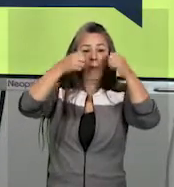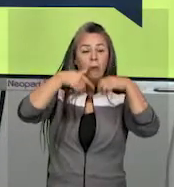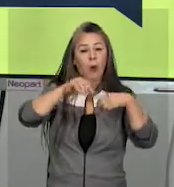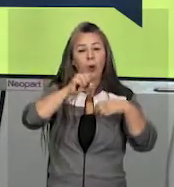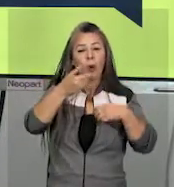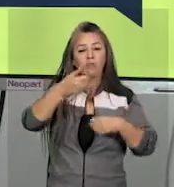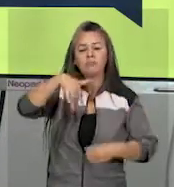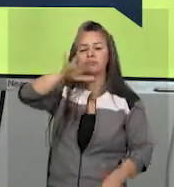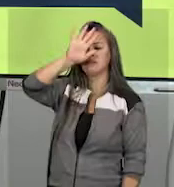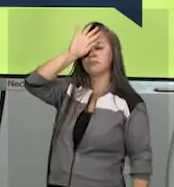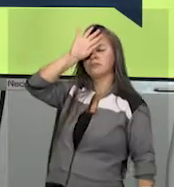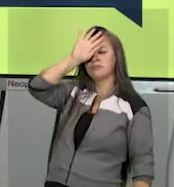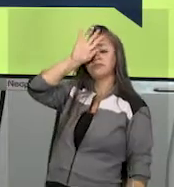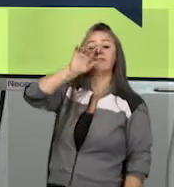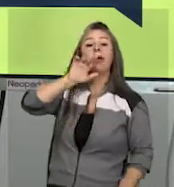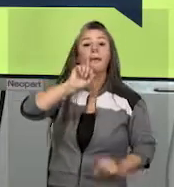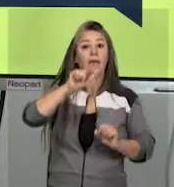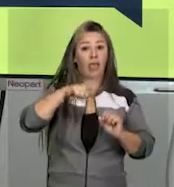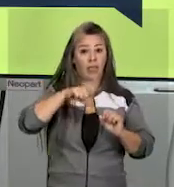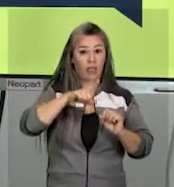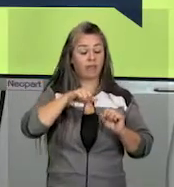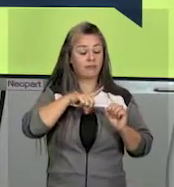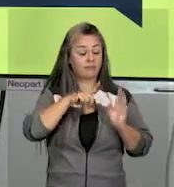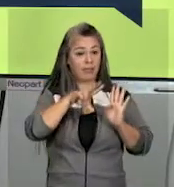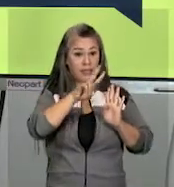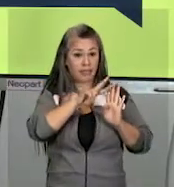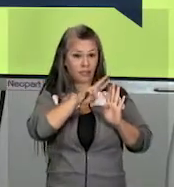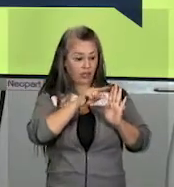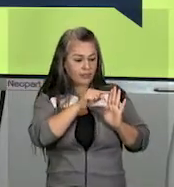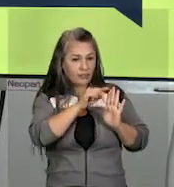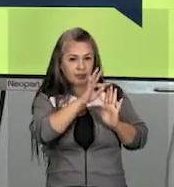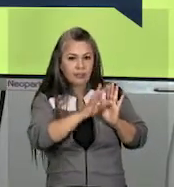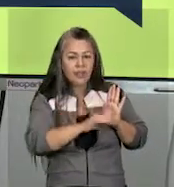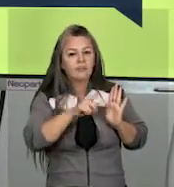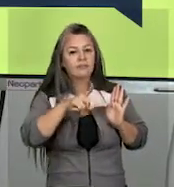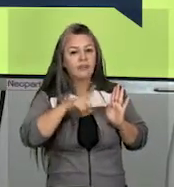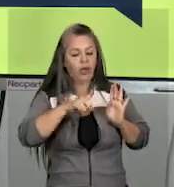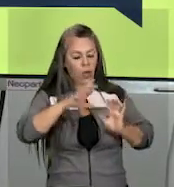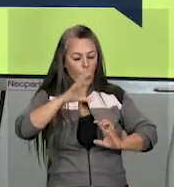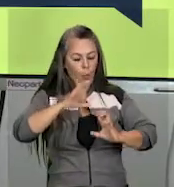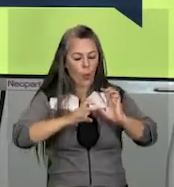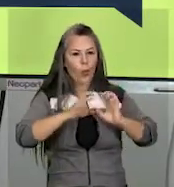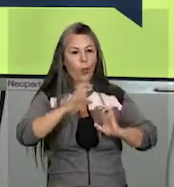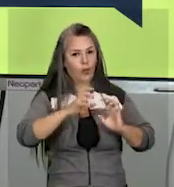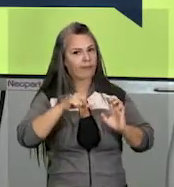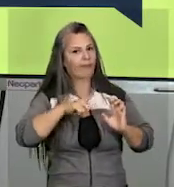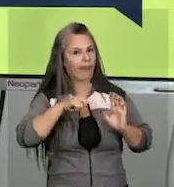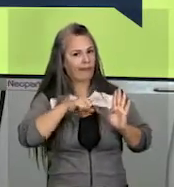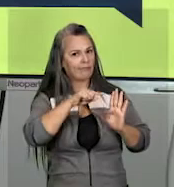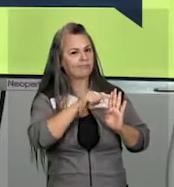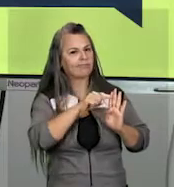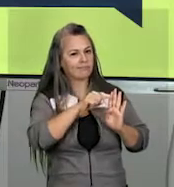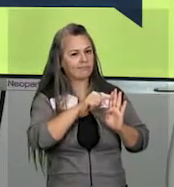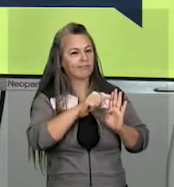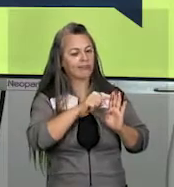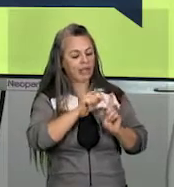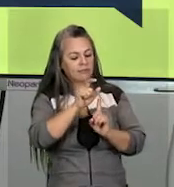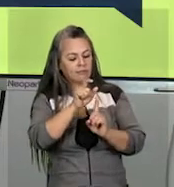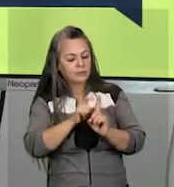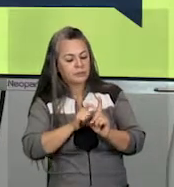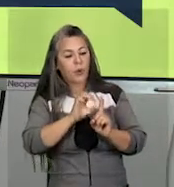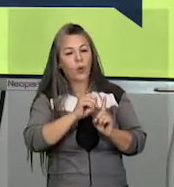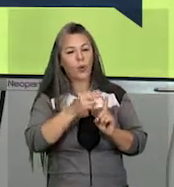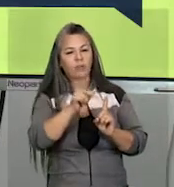personagens, sejam internos ou externos, quer dizer, com outros personagens, as principais ideias que vão ser desenvolvidas,